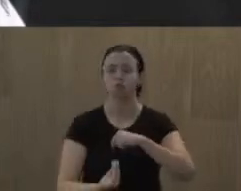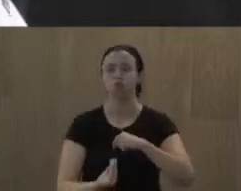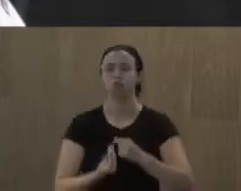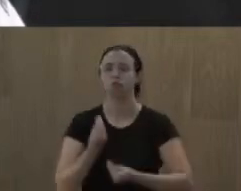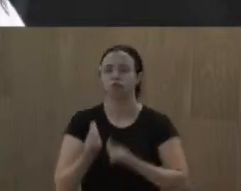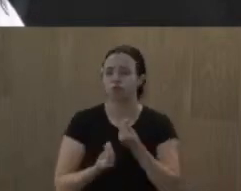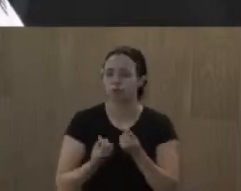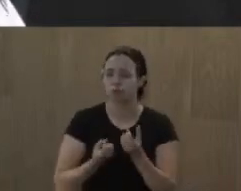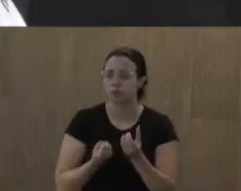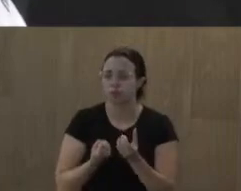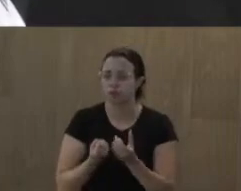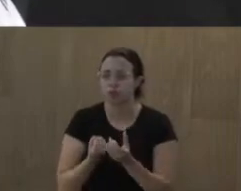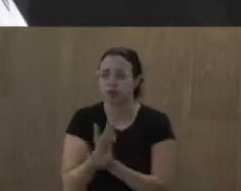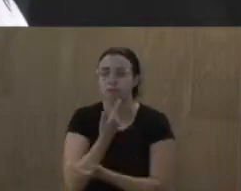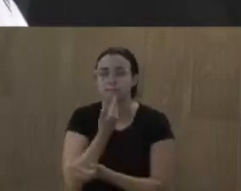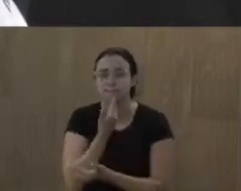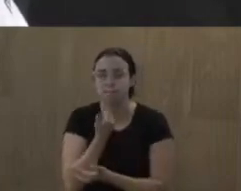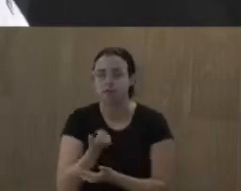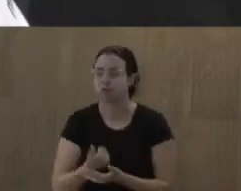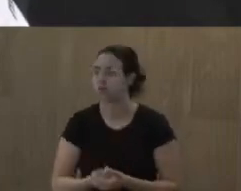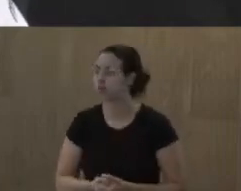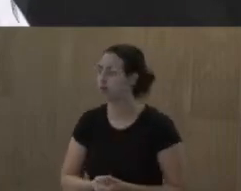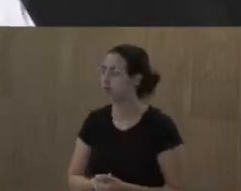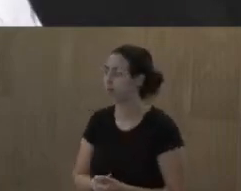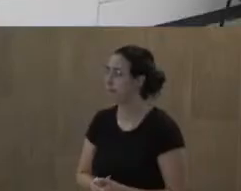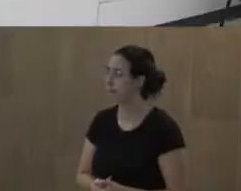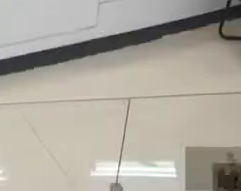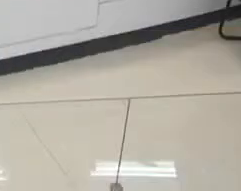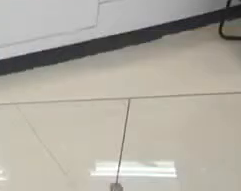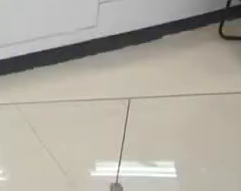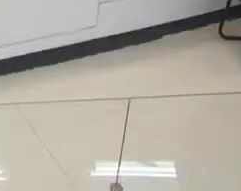uma efetividade? Você quer responder, Léo?